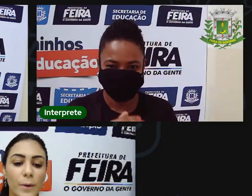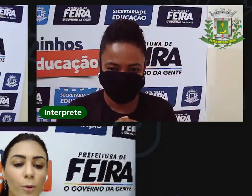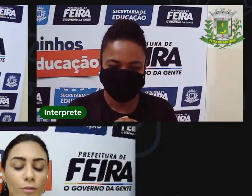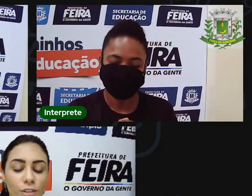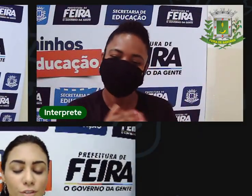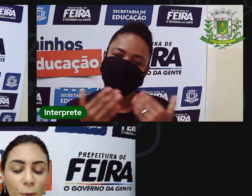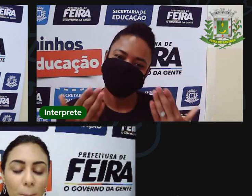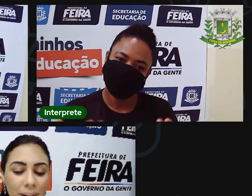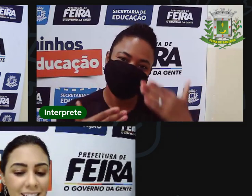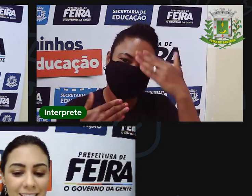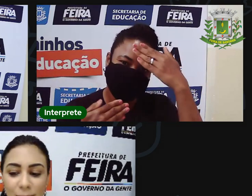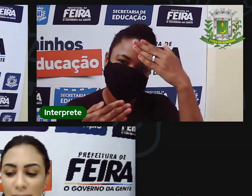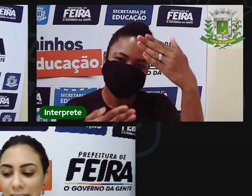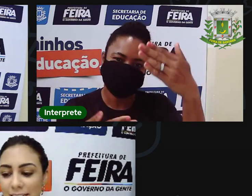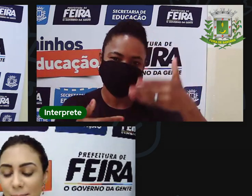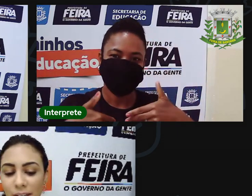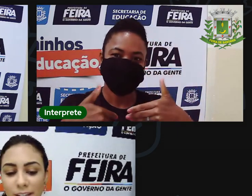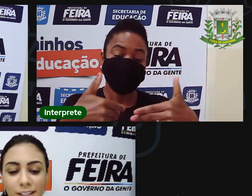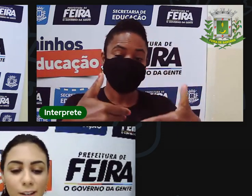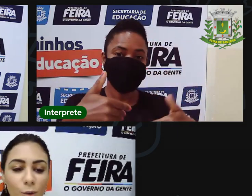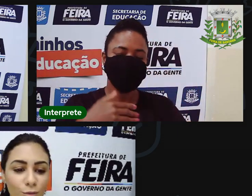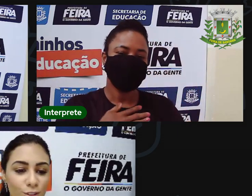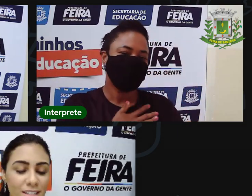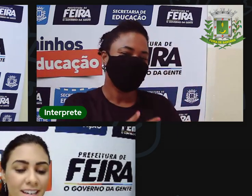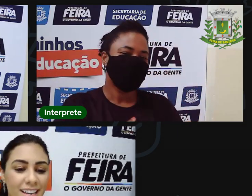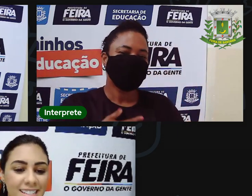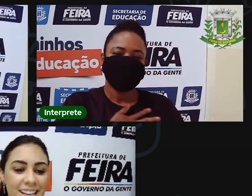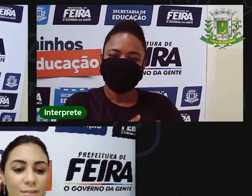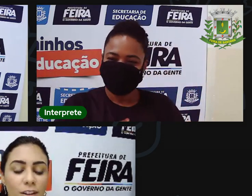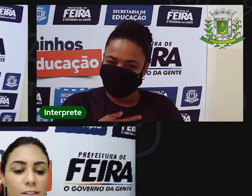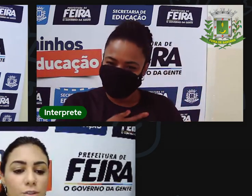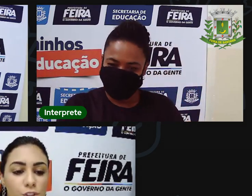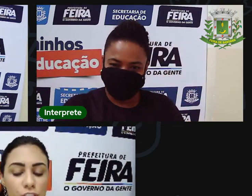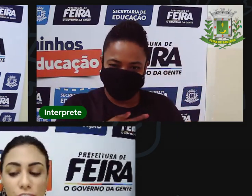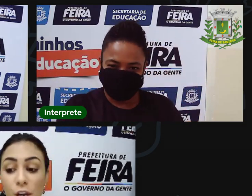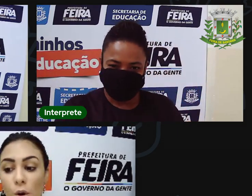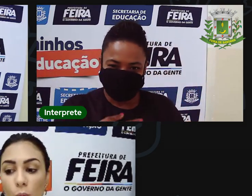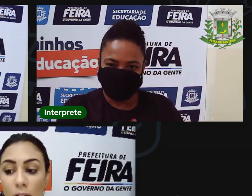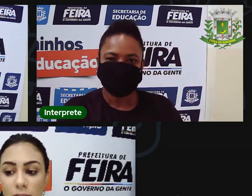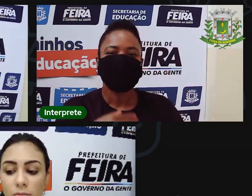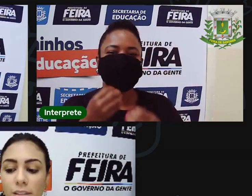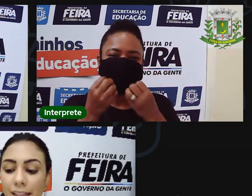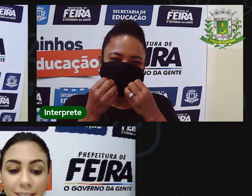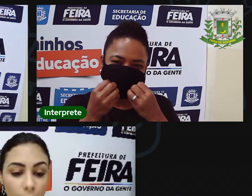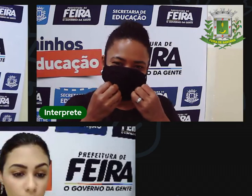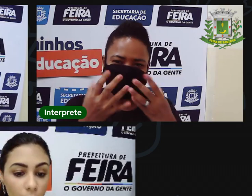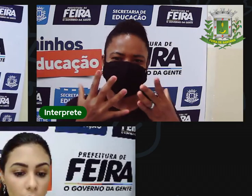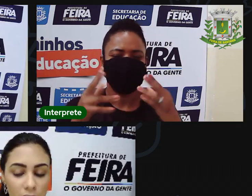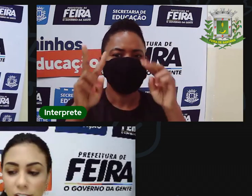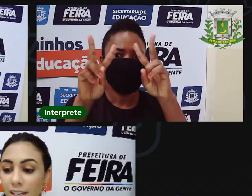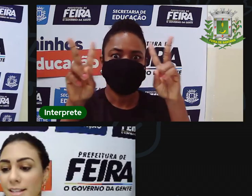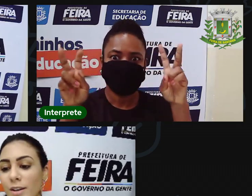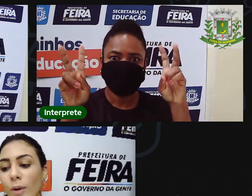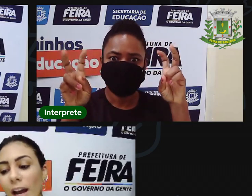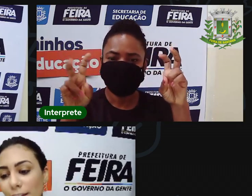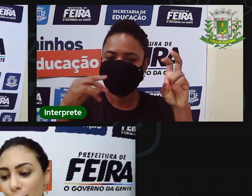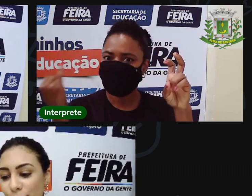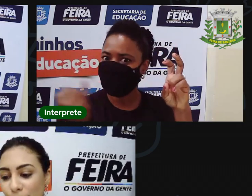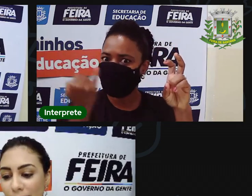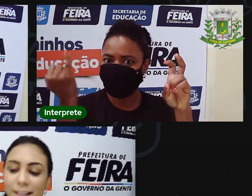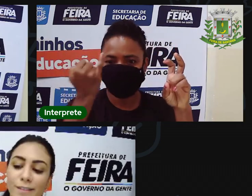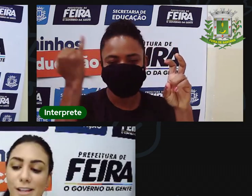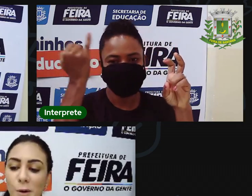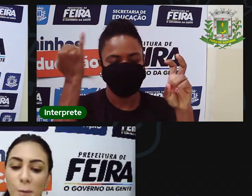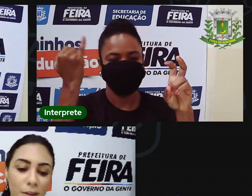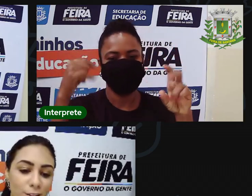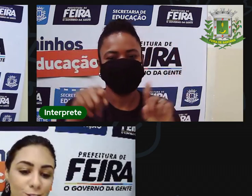Agradecer pelo convite. Foi um prazer passar essa manhã aqui com vocês, né? Falando de um assunto que é tão importante. Agradecer o carinho